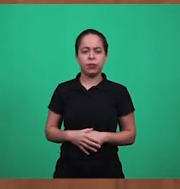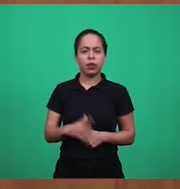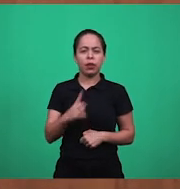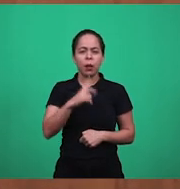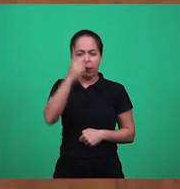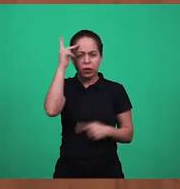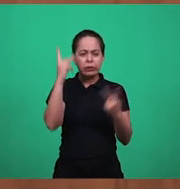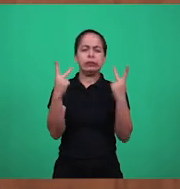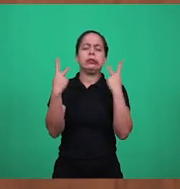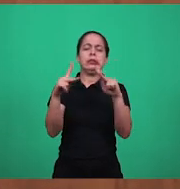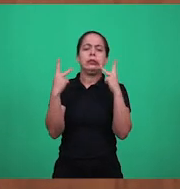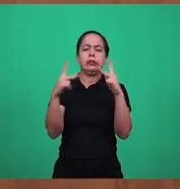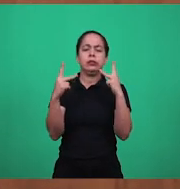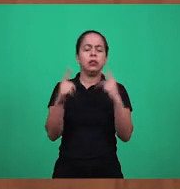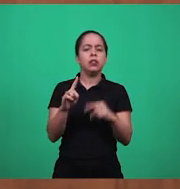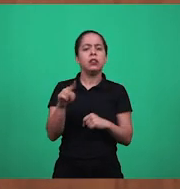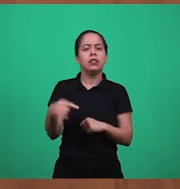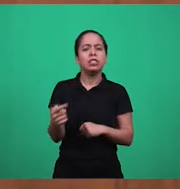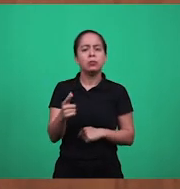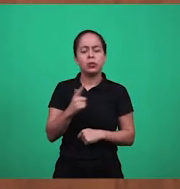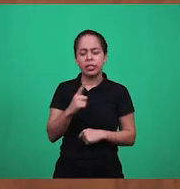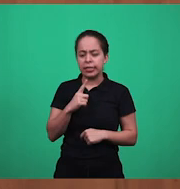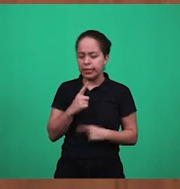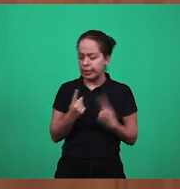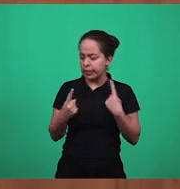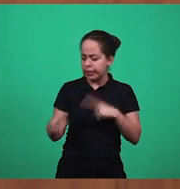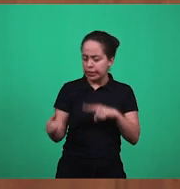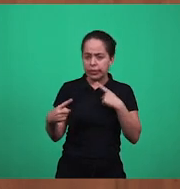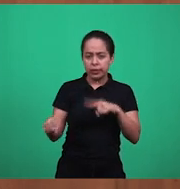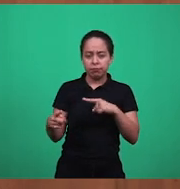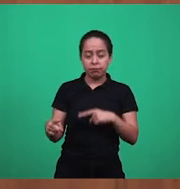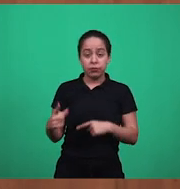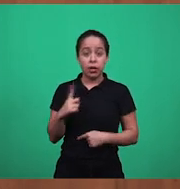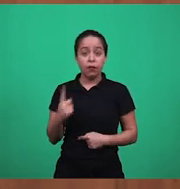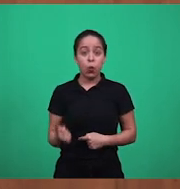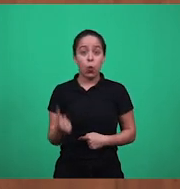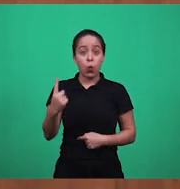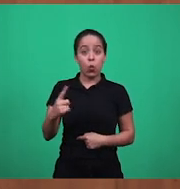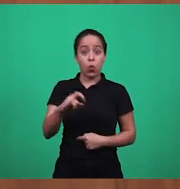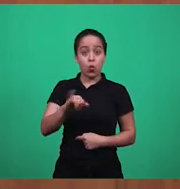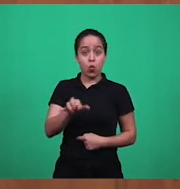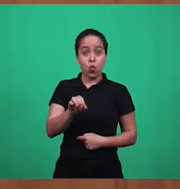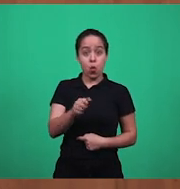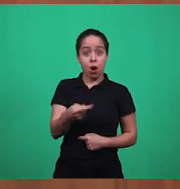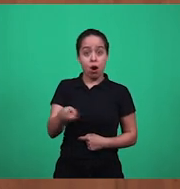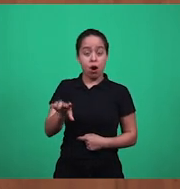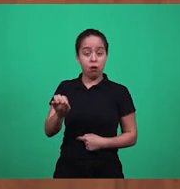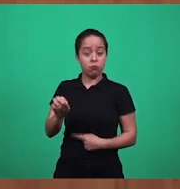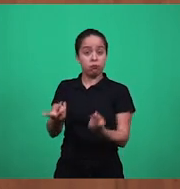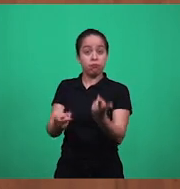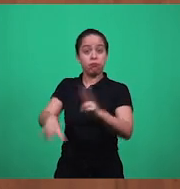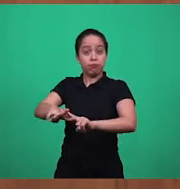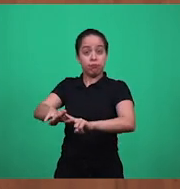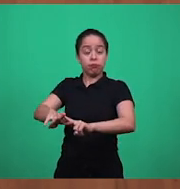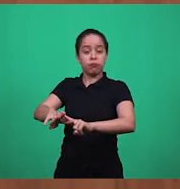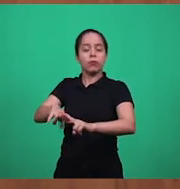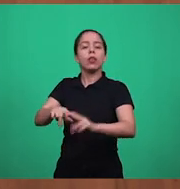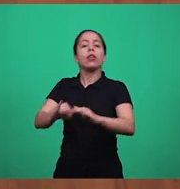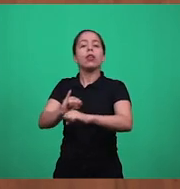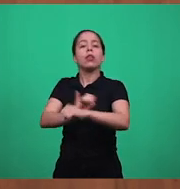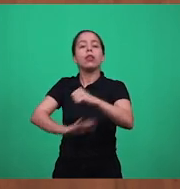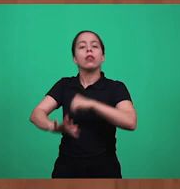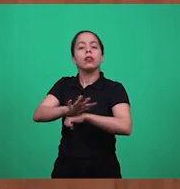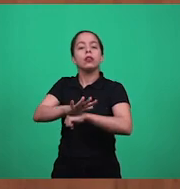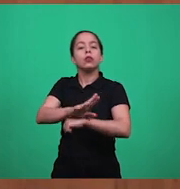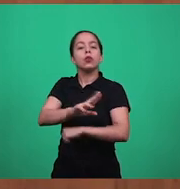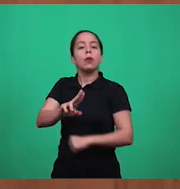pregarem a palavra, eles começaram a ser perseguidos. E um deles, João, foi preso e foi levado para a ilha